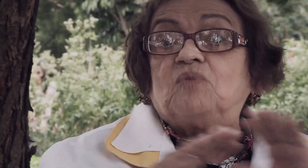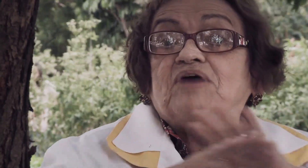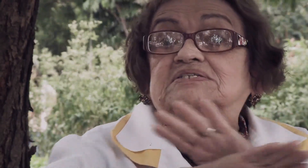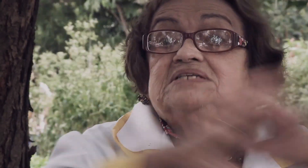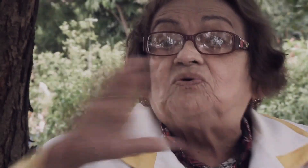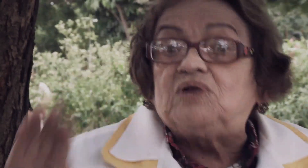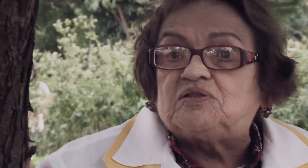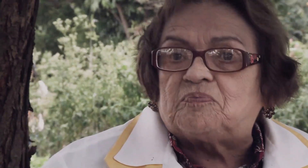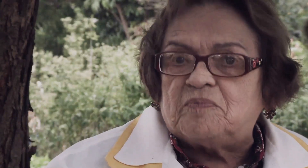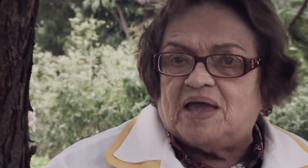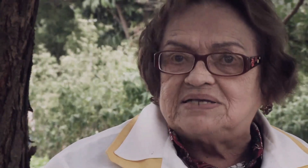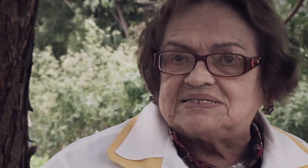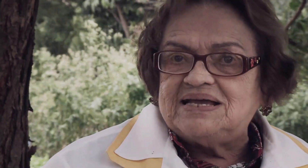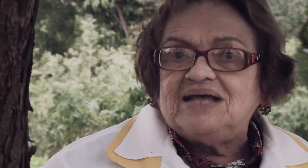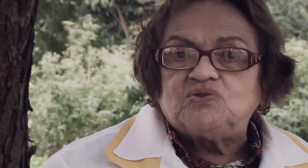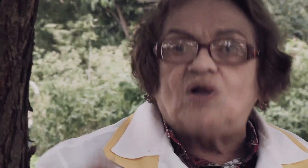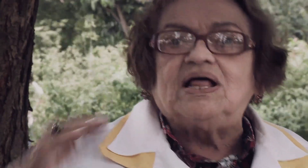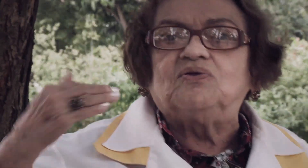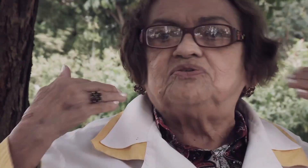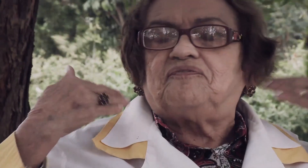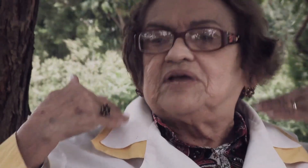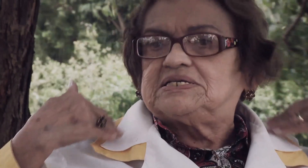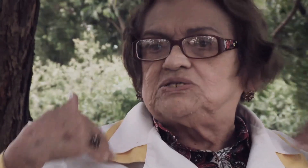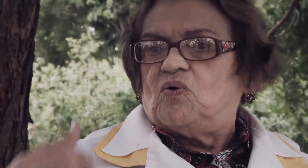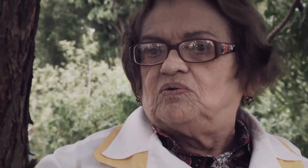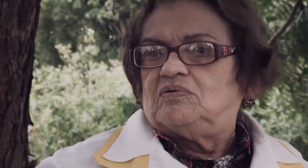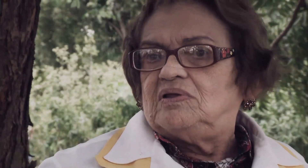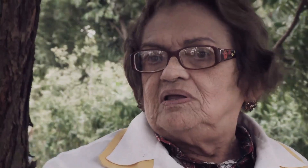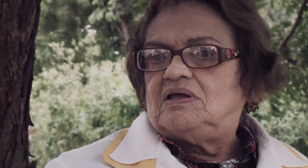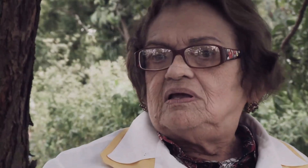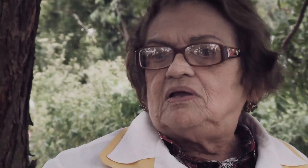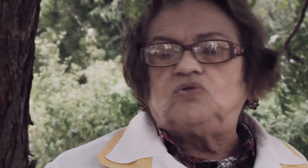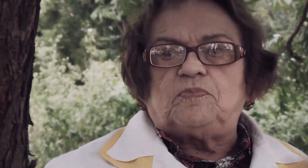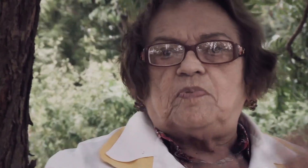faço 5 litros por mês. Toda noite eu fricciono.